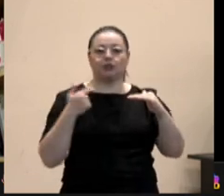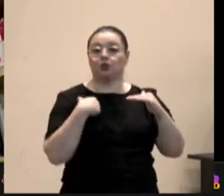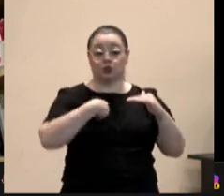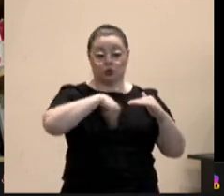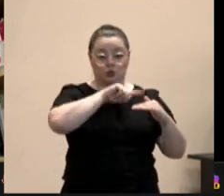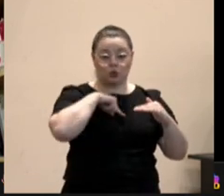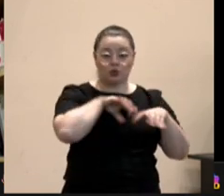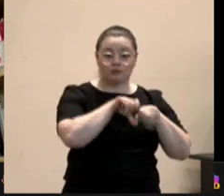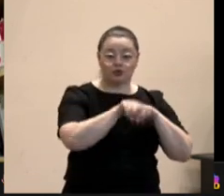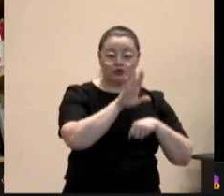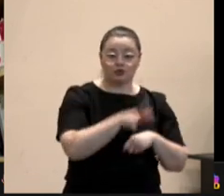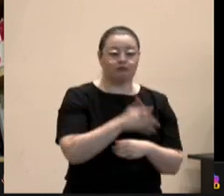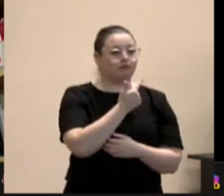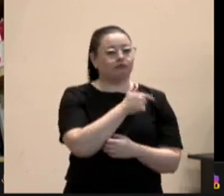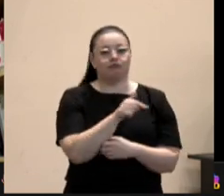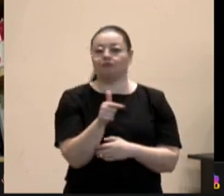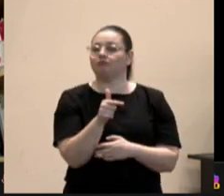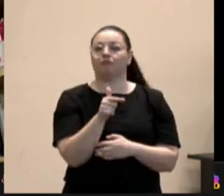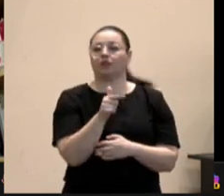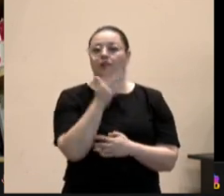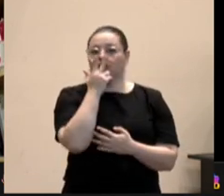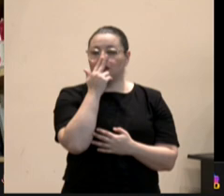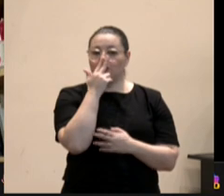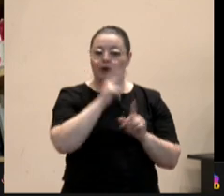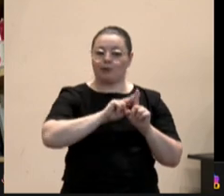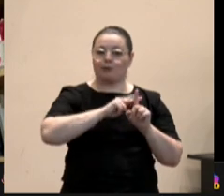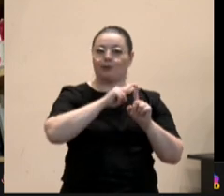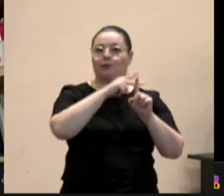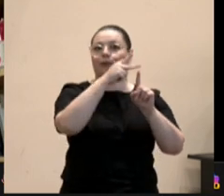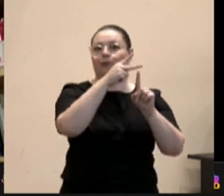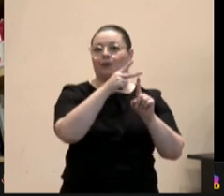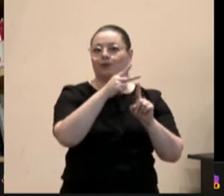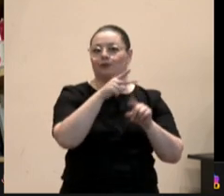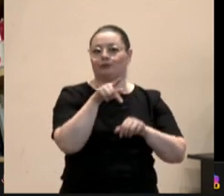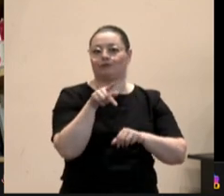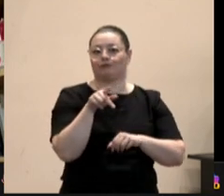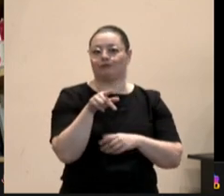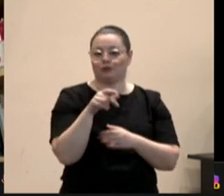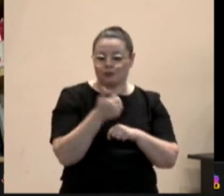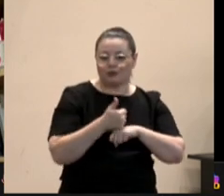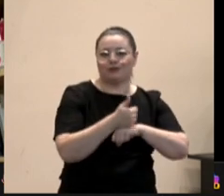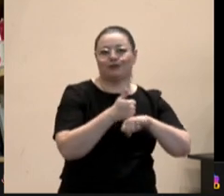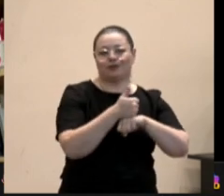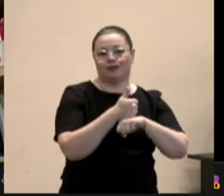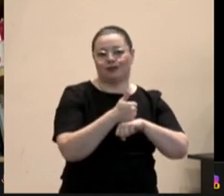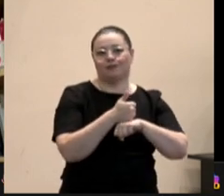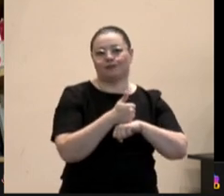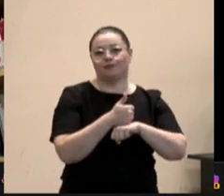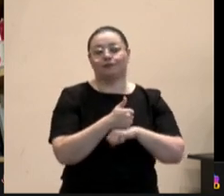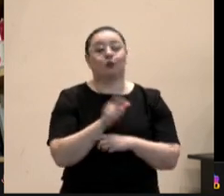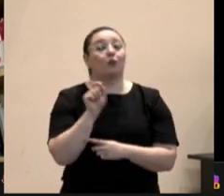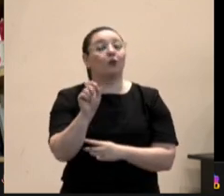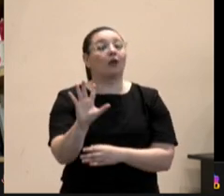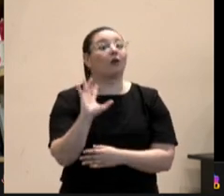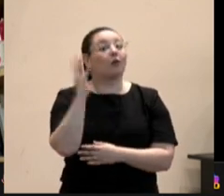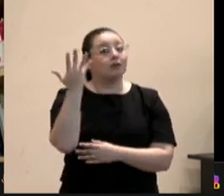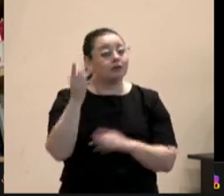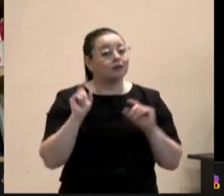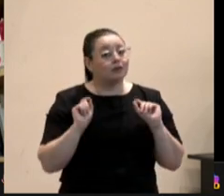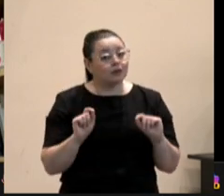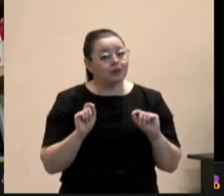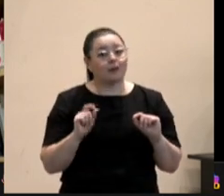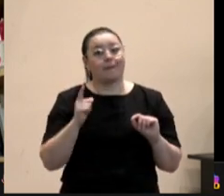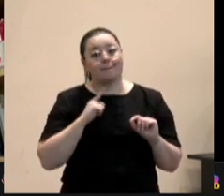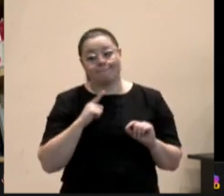do rendimento efetivo dos profissionais do magistério. O fenômeno que houve foi que